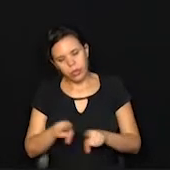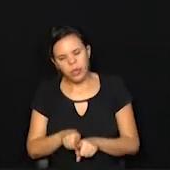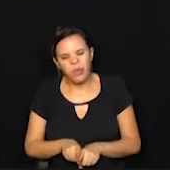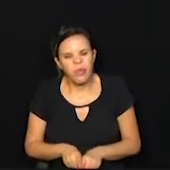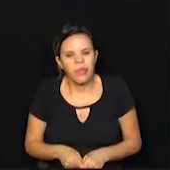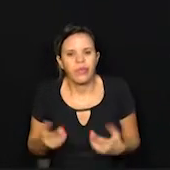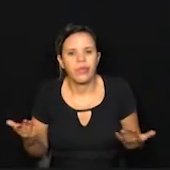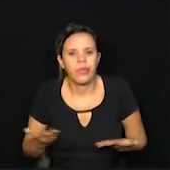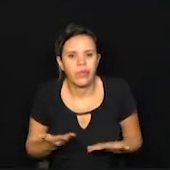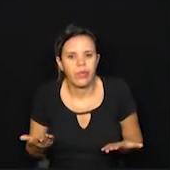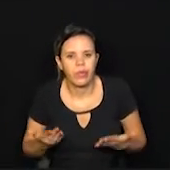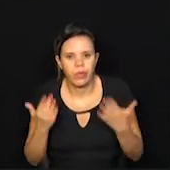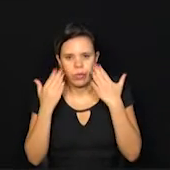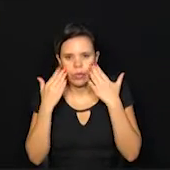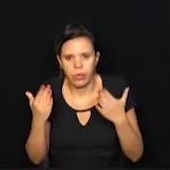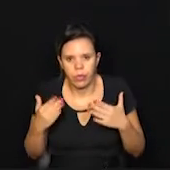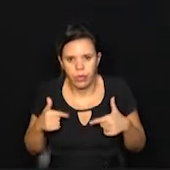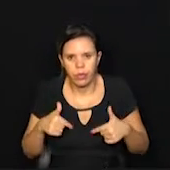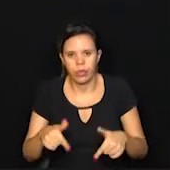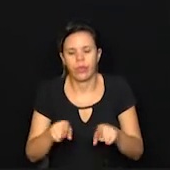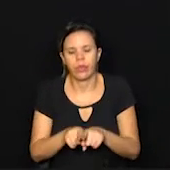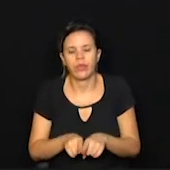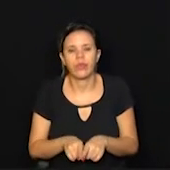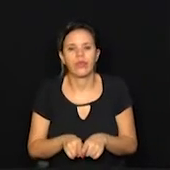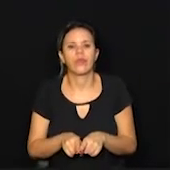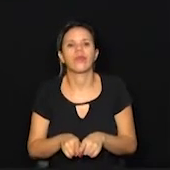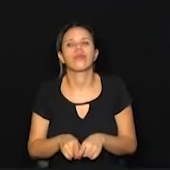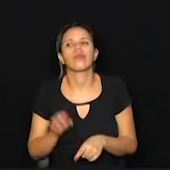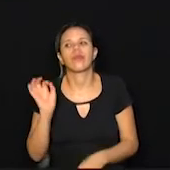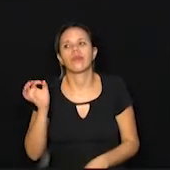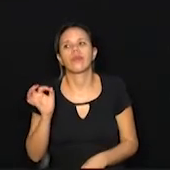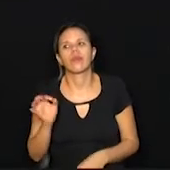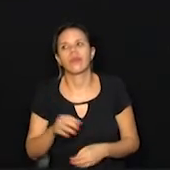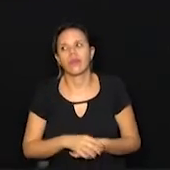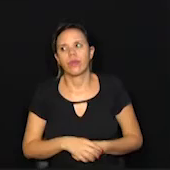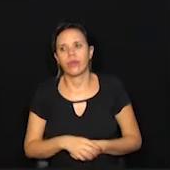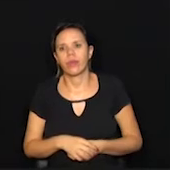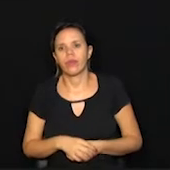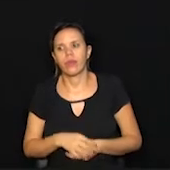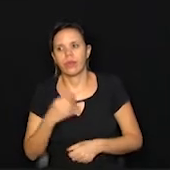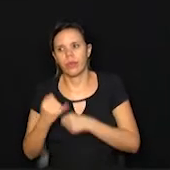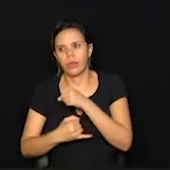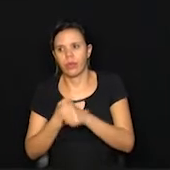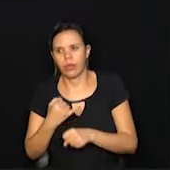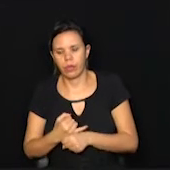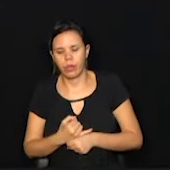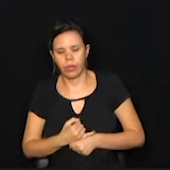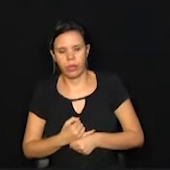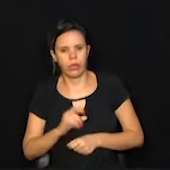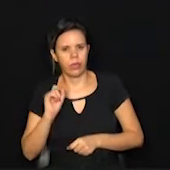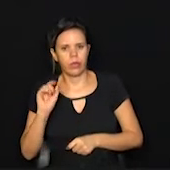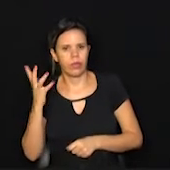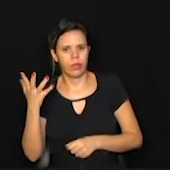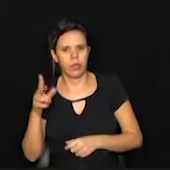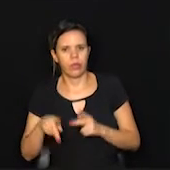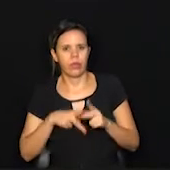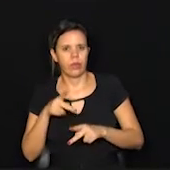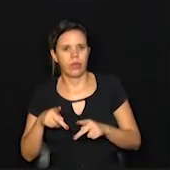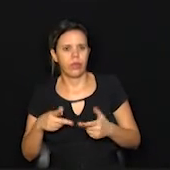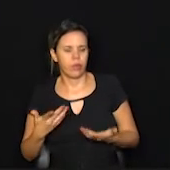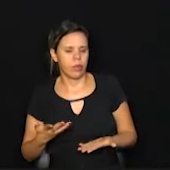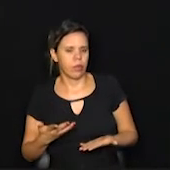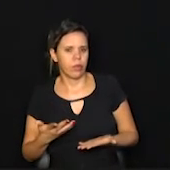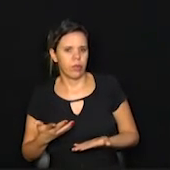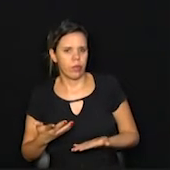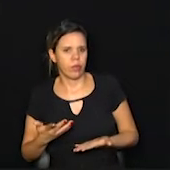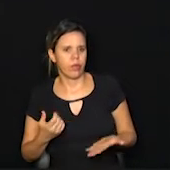agora essa frente de batalha que são tá certo o mundo virtual o que que os militares onde